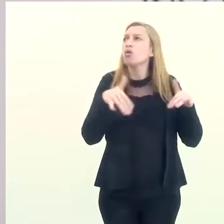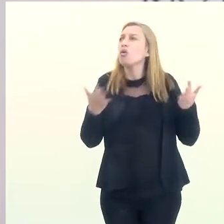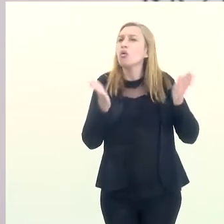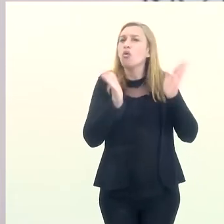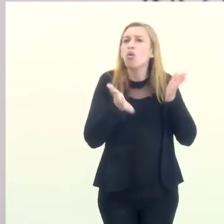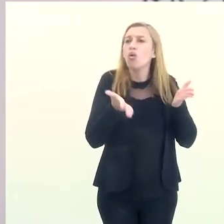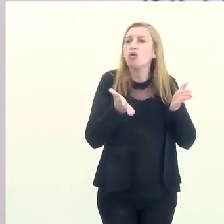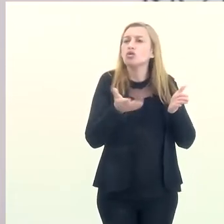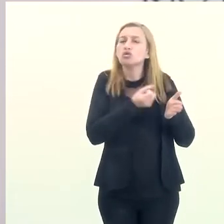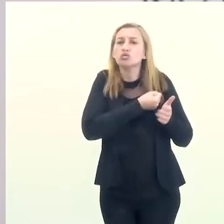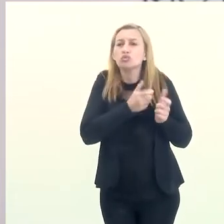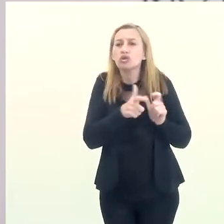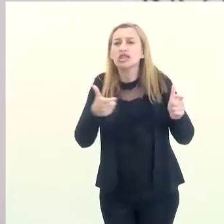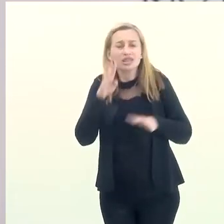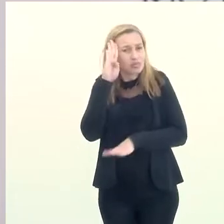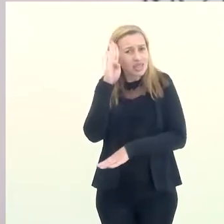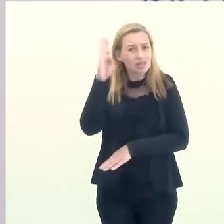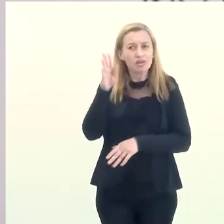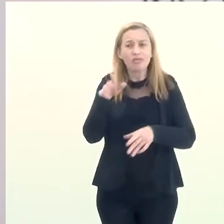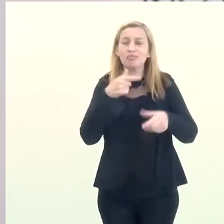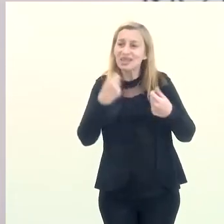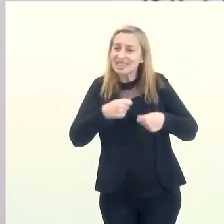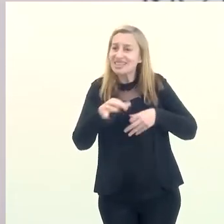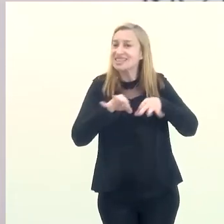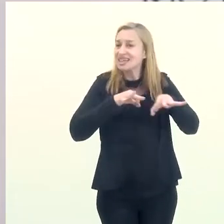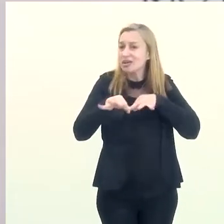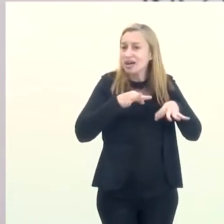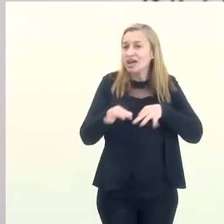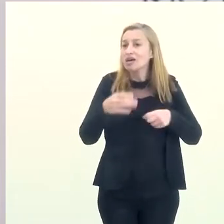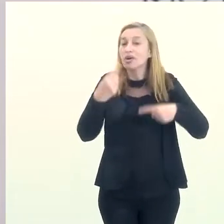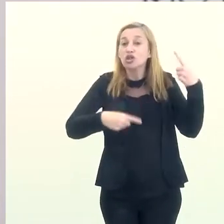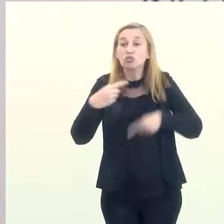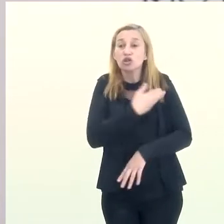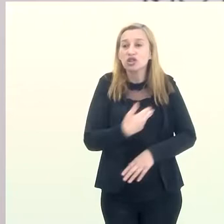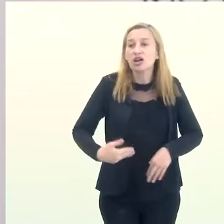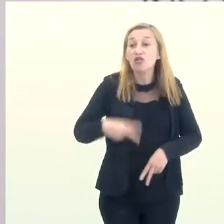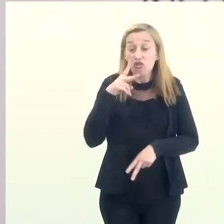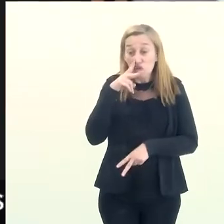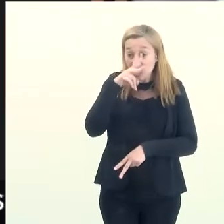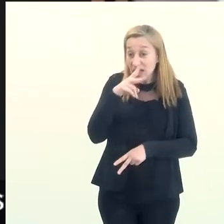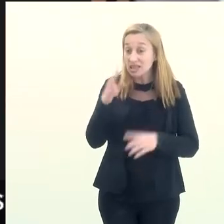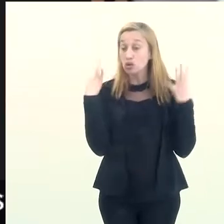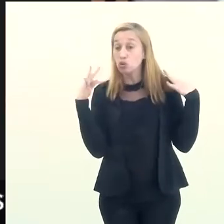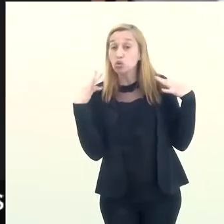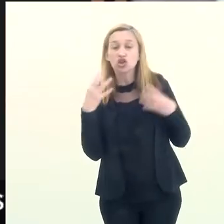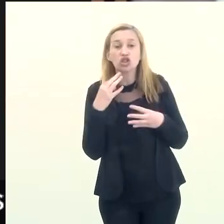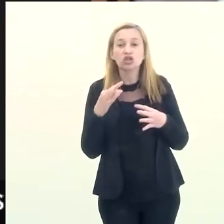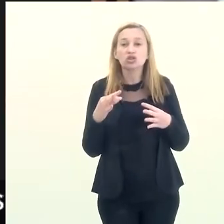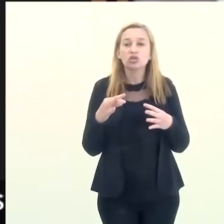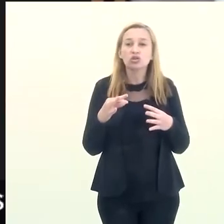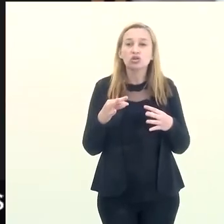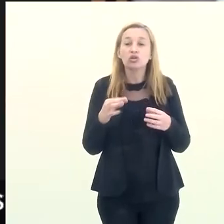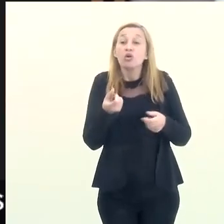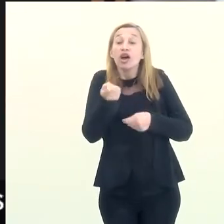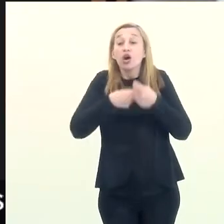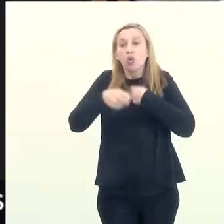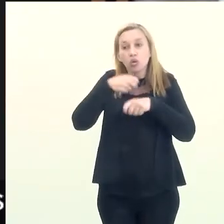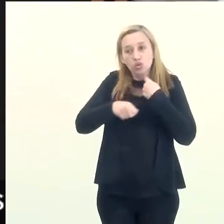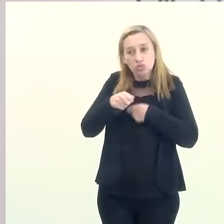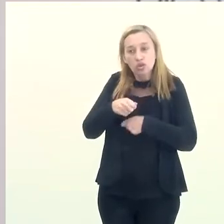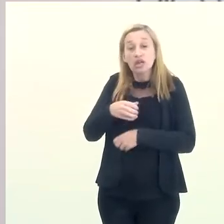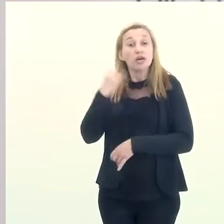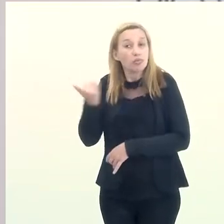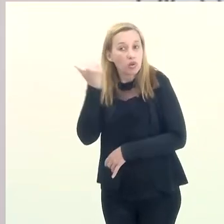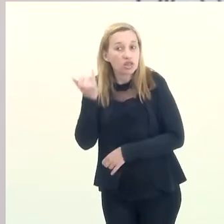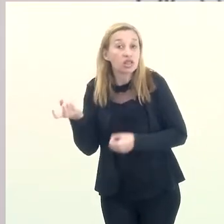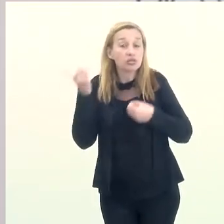sobre quais são hoje as demandas principais que precisam ser trabalhadas pelas políticas públicas para fortalecer o turismo como um fator